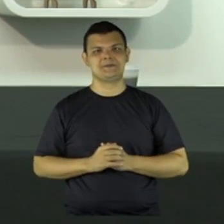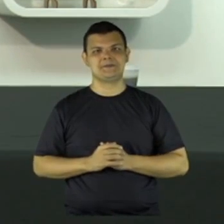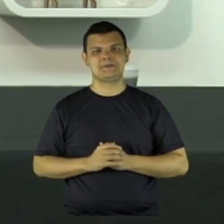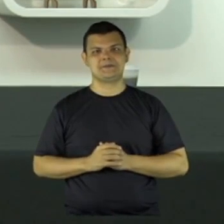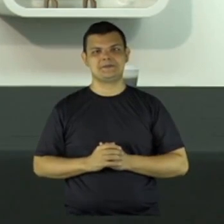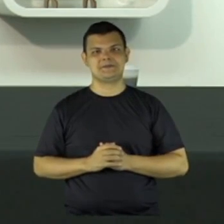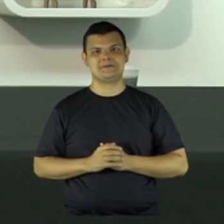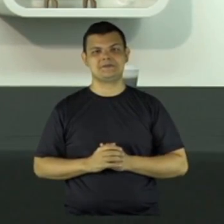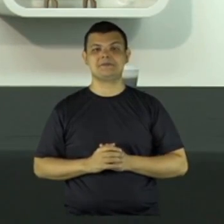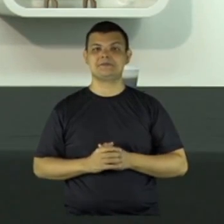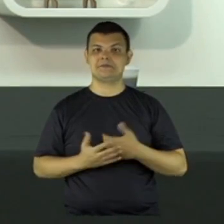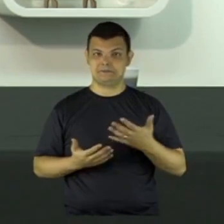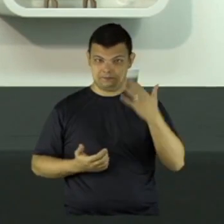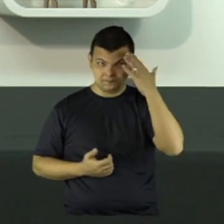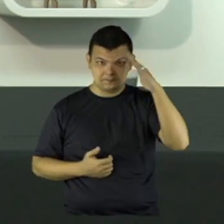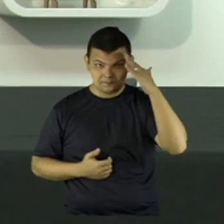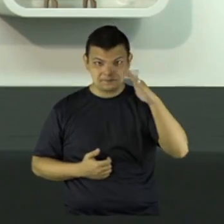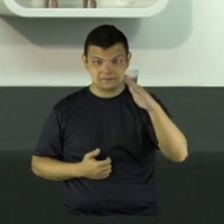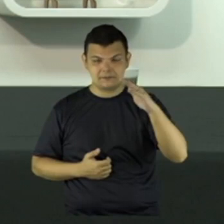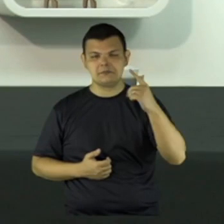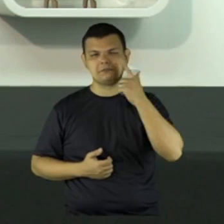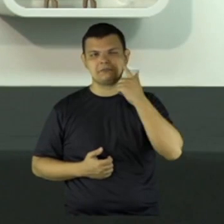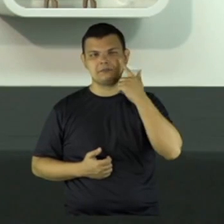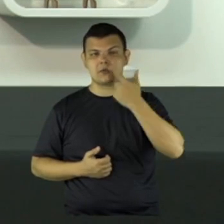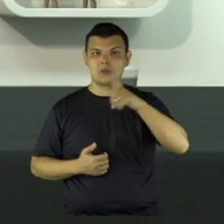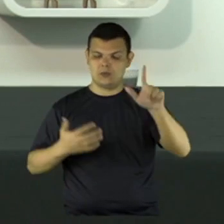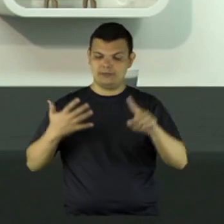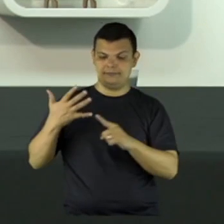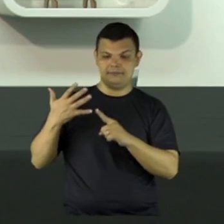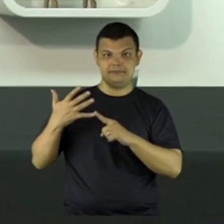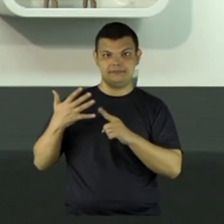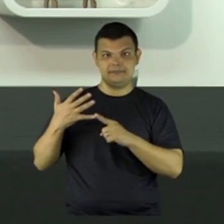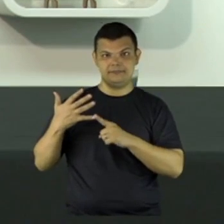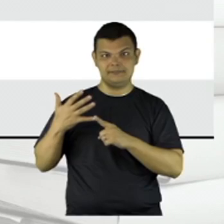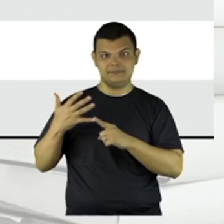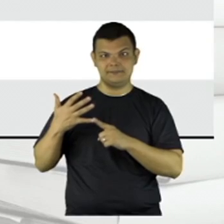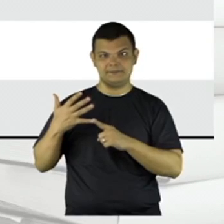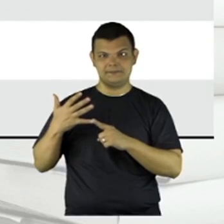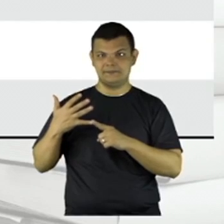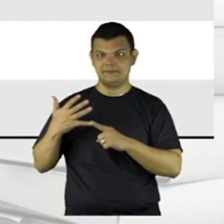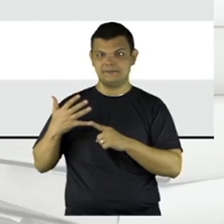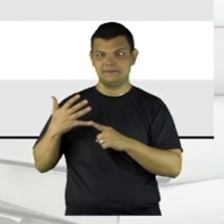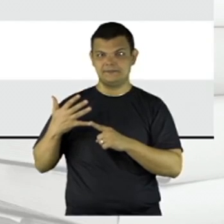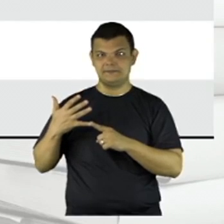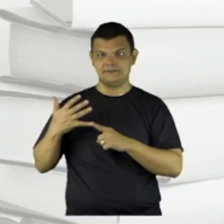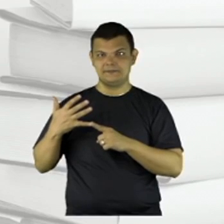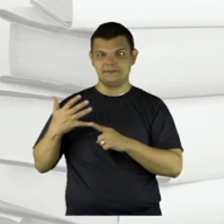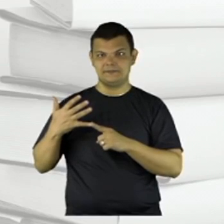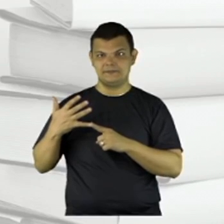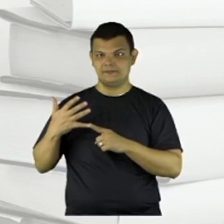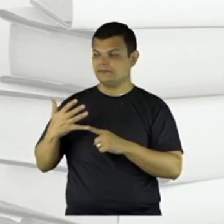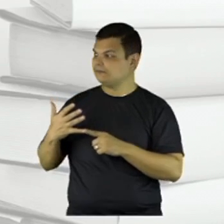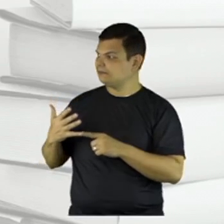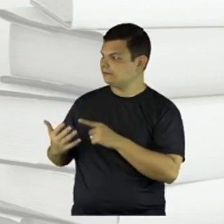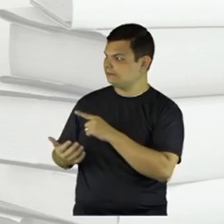Ok? Então, entenderam? Vamos então para o nosso último princípio. Vamos para a tela.